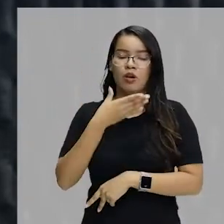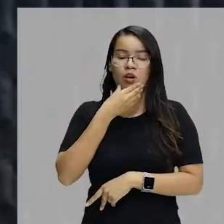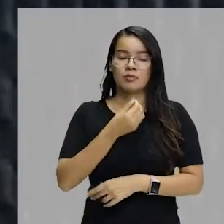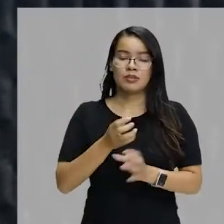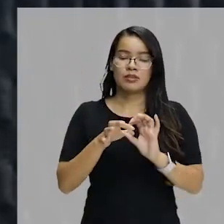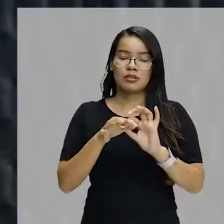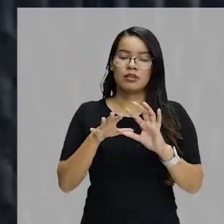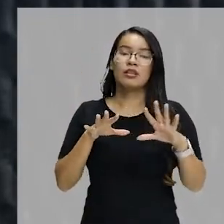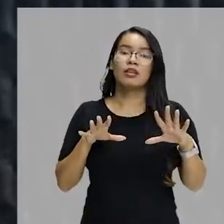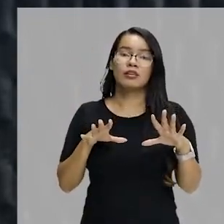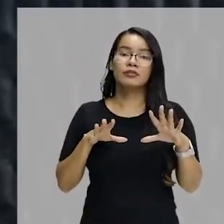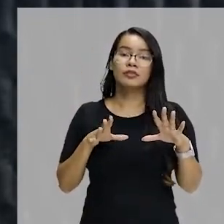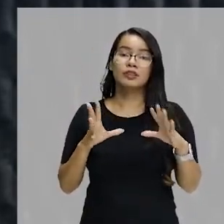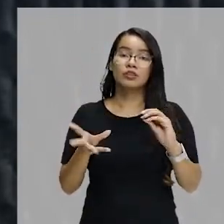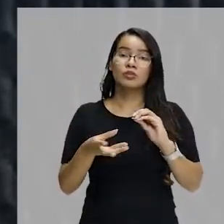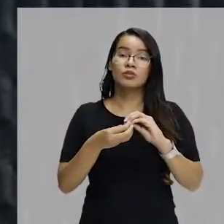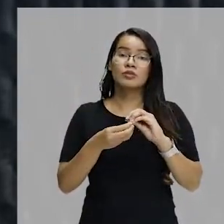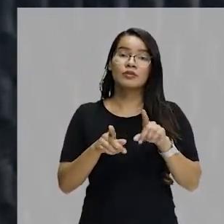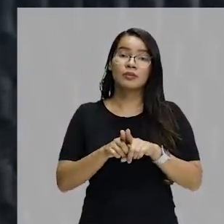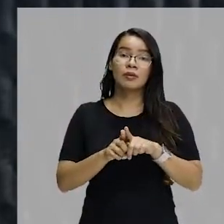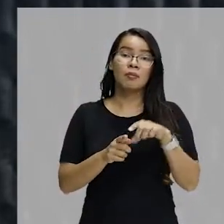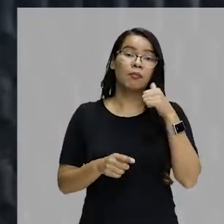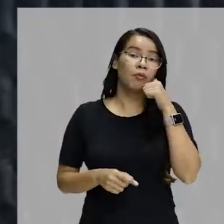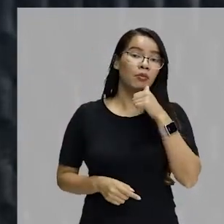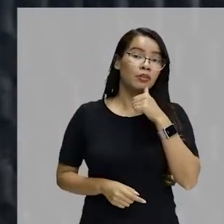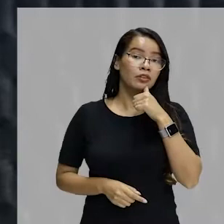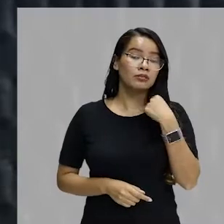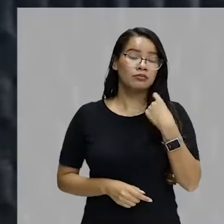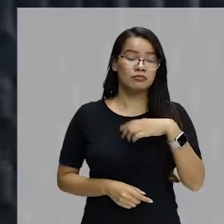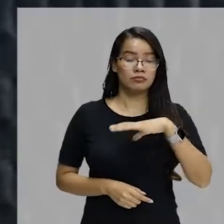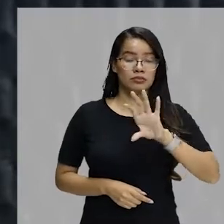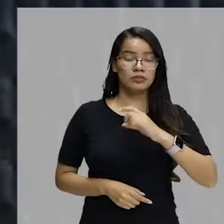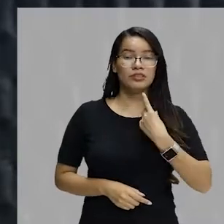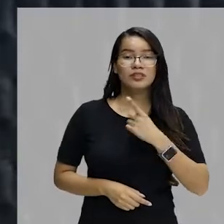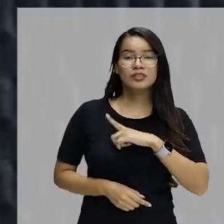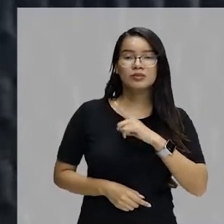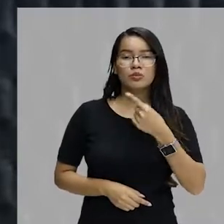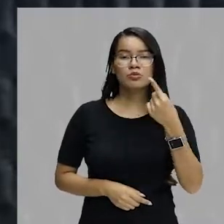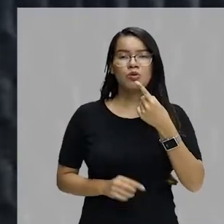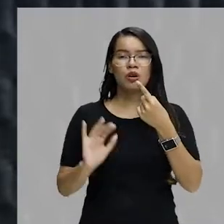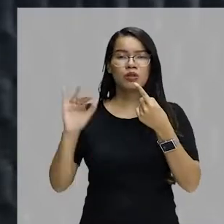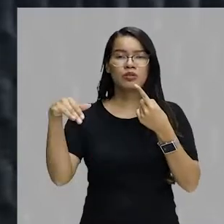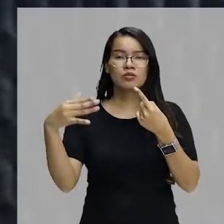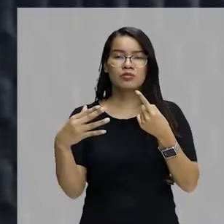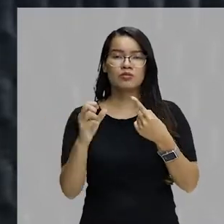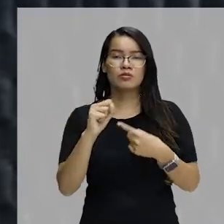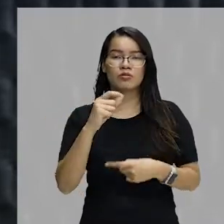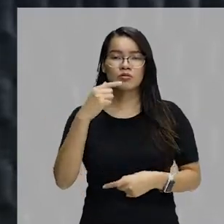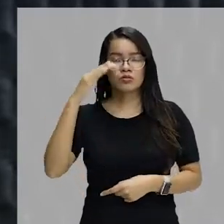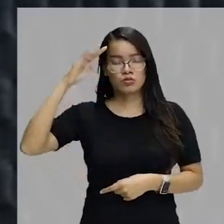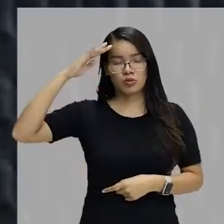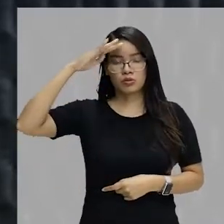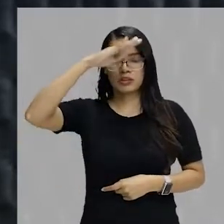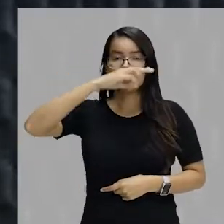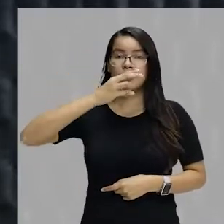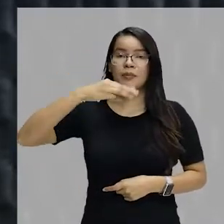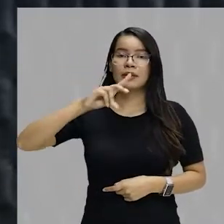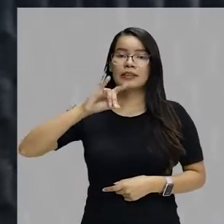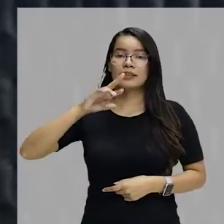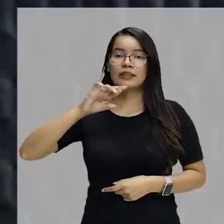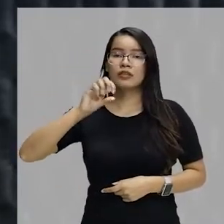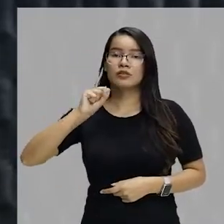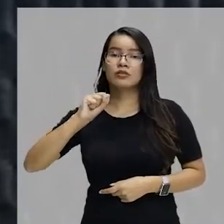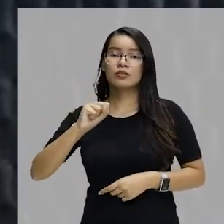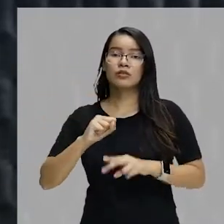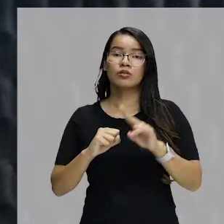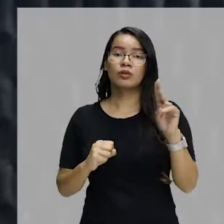mulheres. Na Bahia nós temos o caso, basicamente, do soldado Medeiros, da Maria Quitéria, que teve que